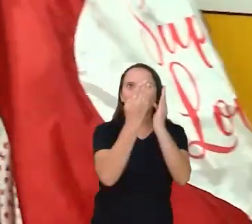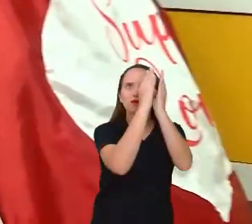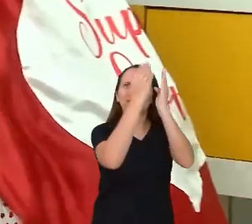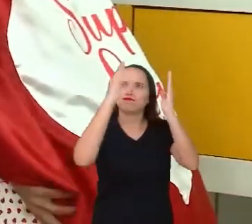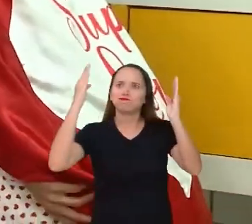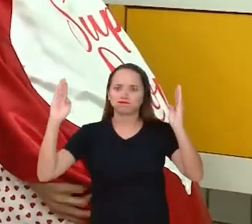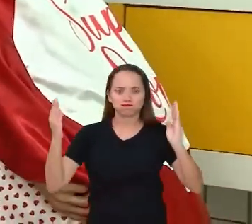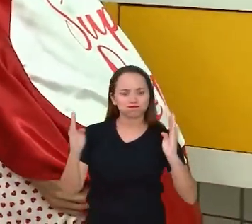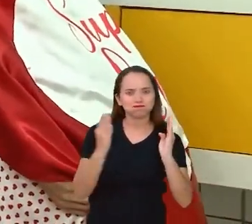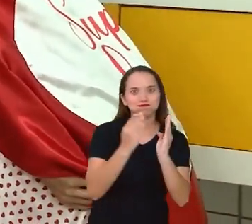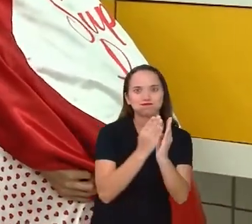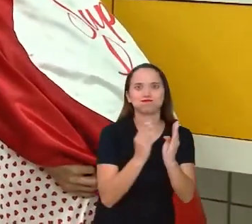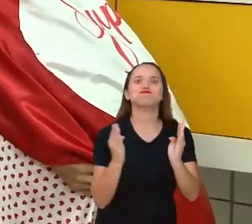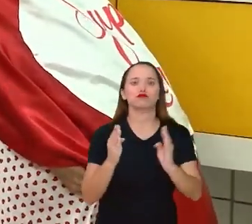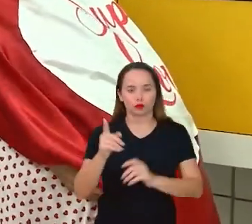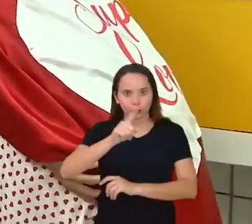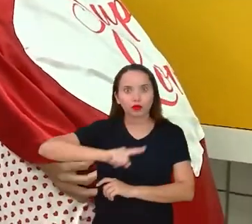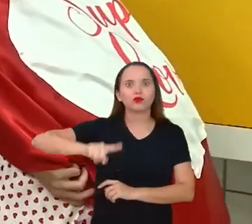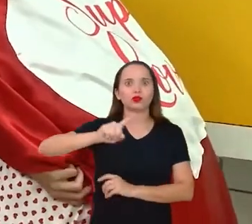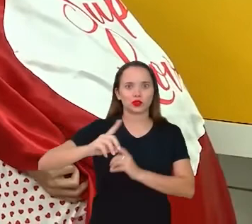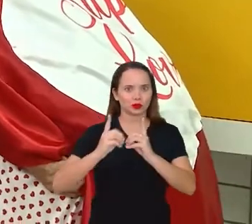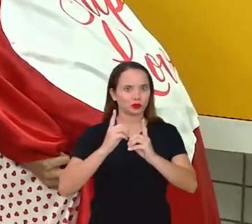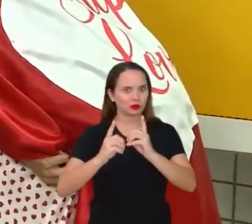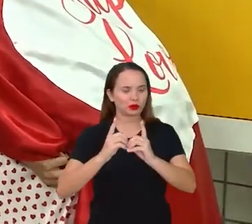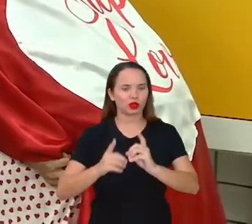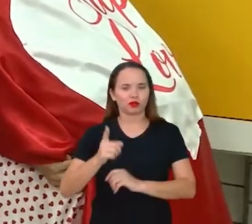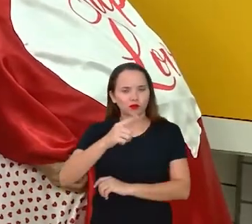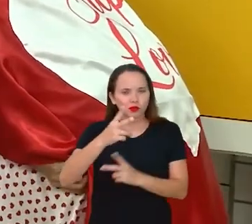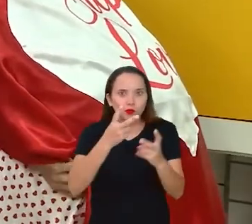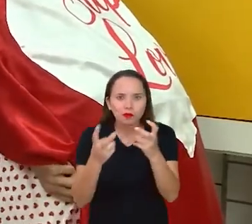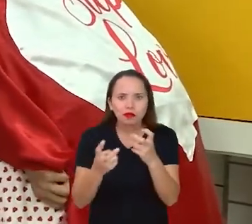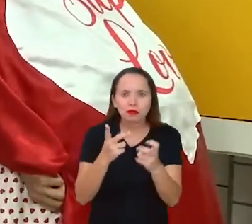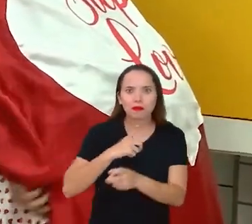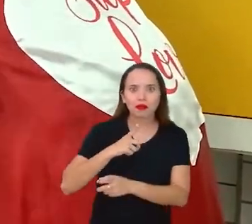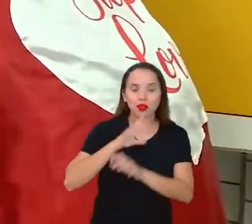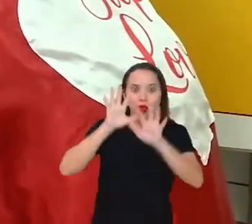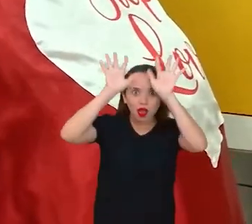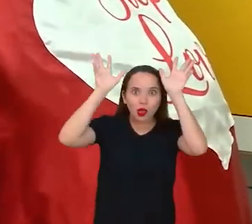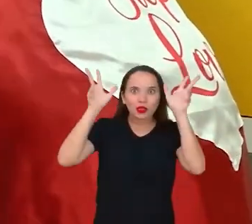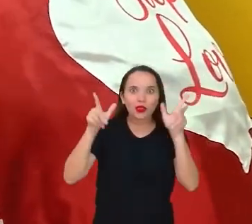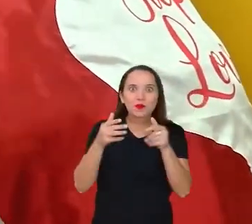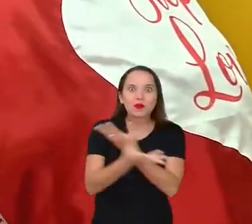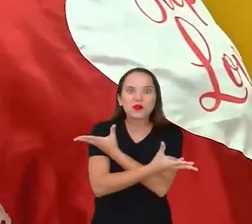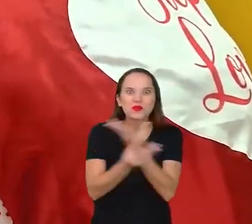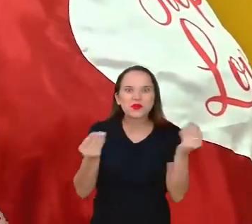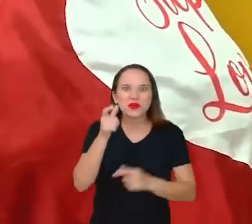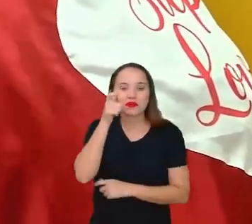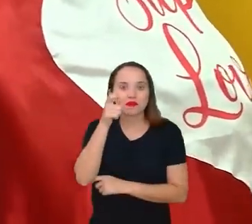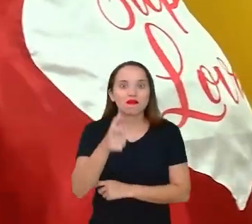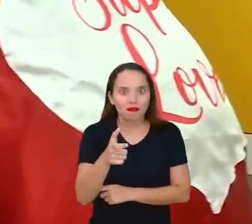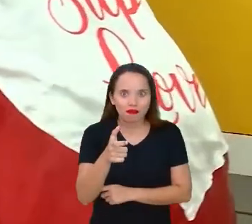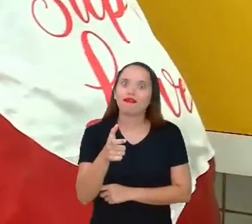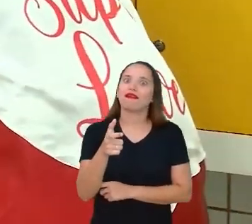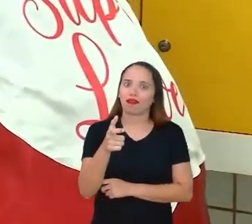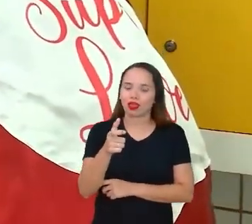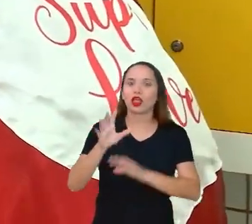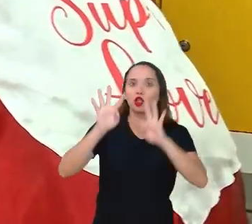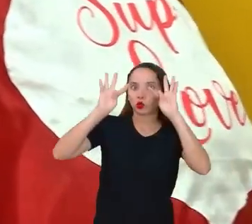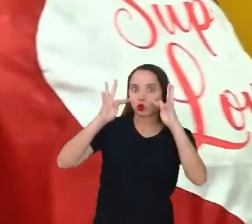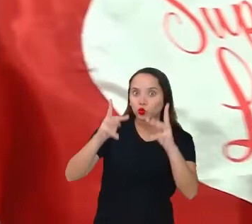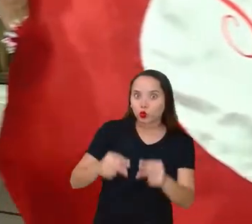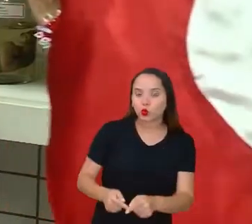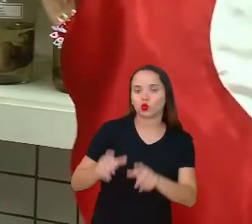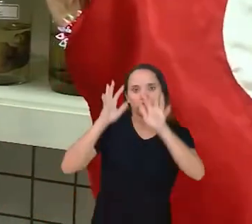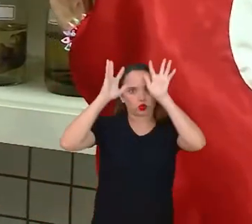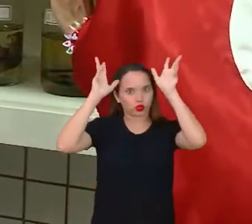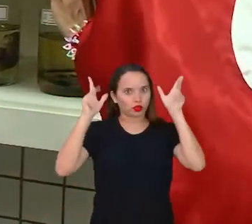didático para vocês. Estão vendo quantos animais interessantes? todos esses animais foram